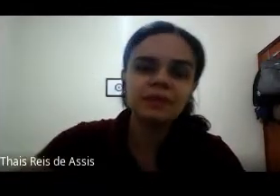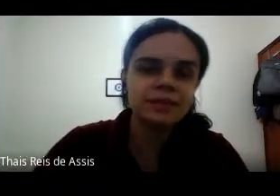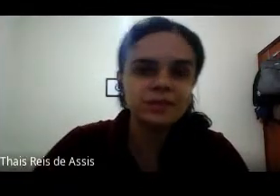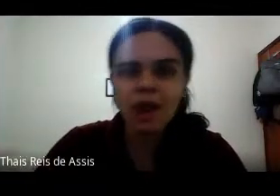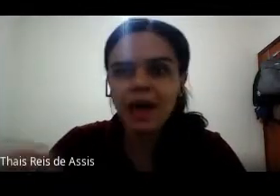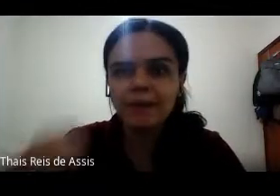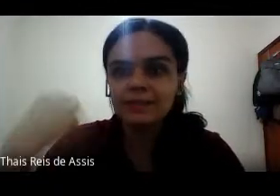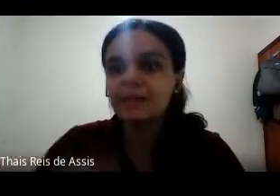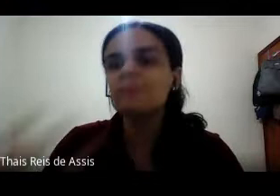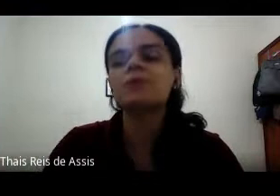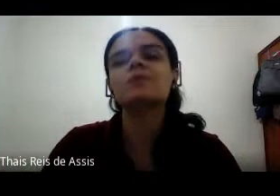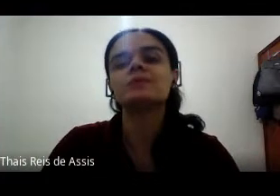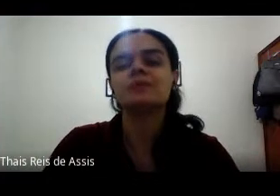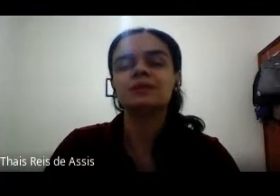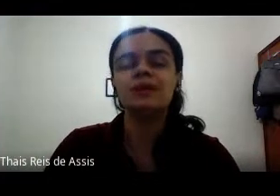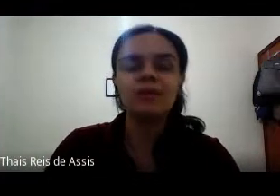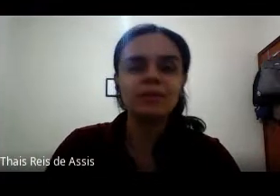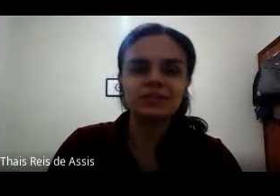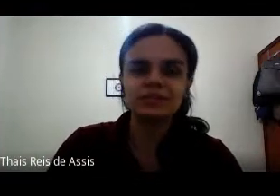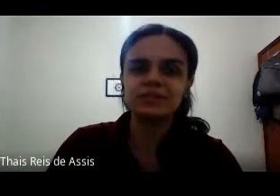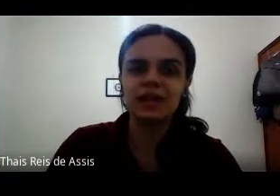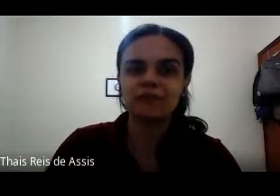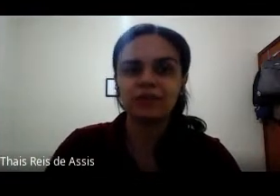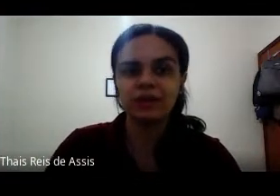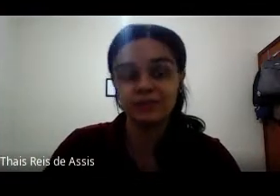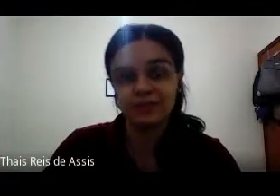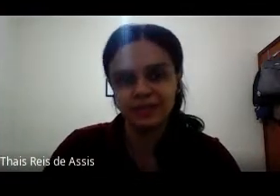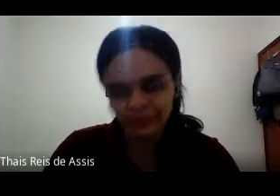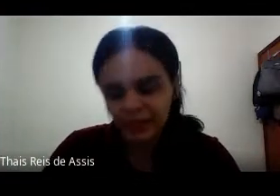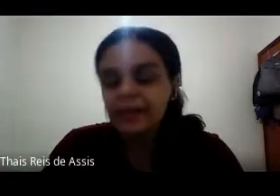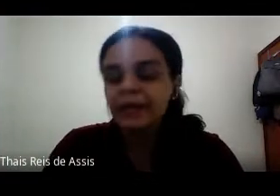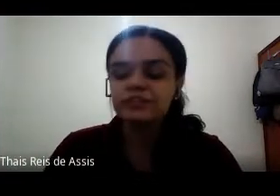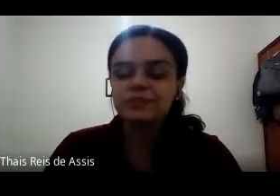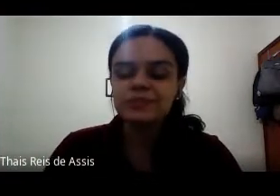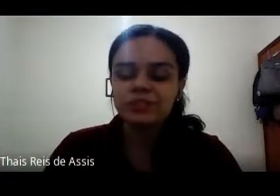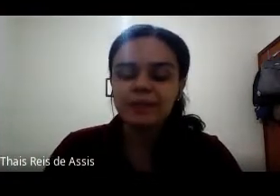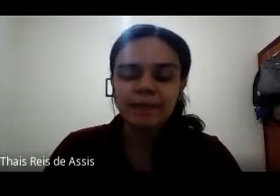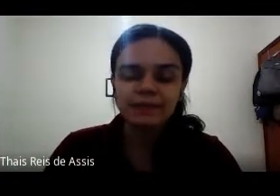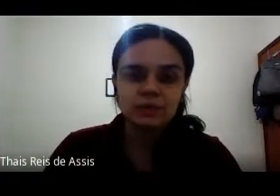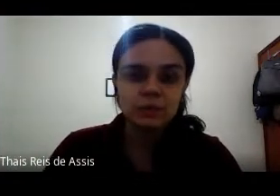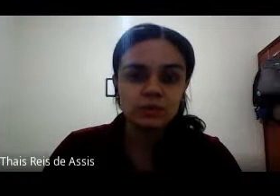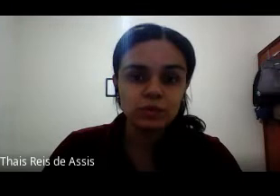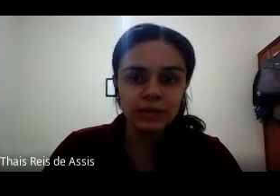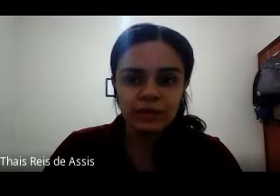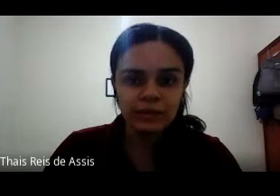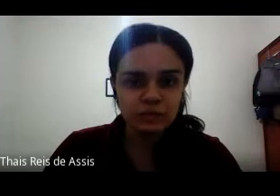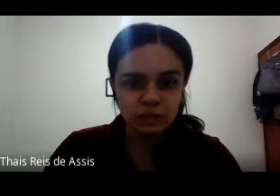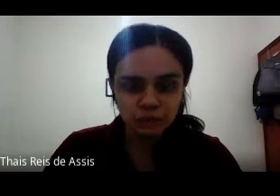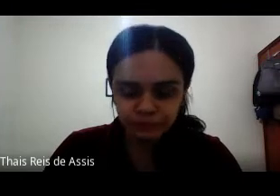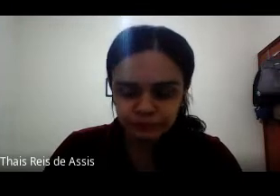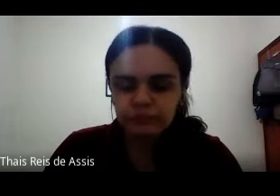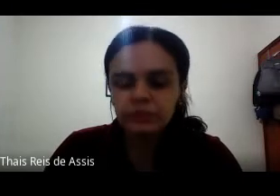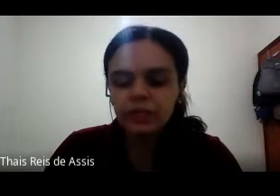domínio de saber escolar, mas tem alguma coisa que tem alguma inteligência que aflora em você. A gente precisa trabalhar para desconstruir